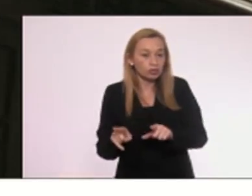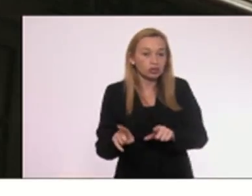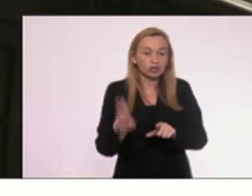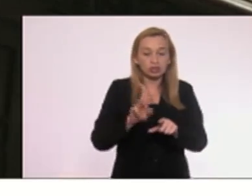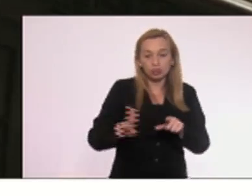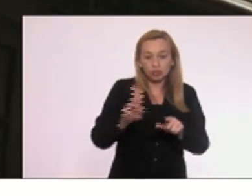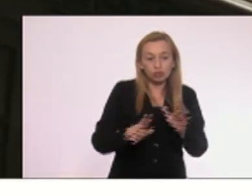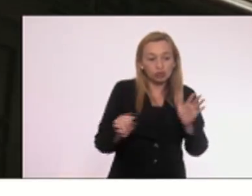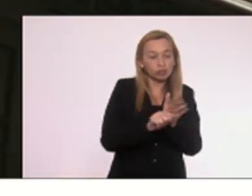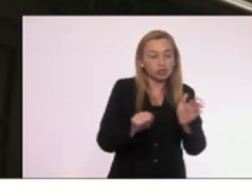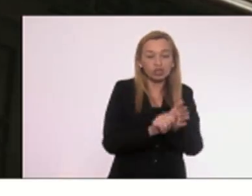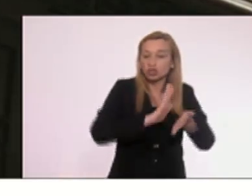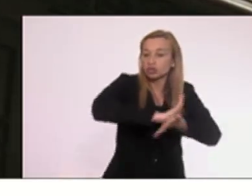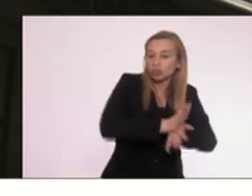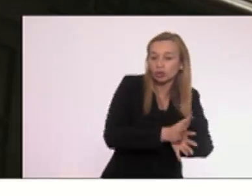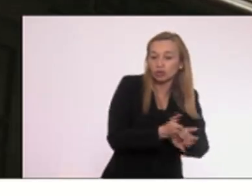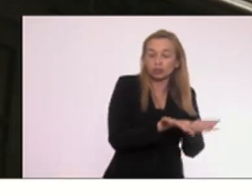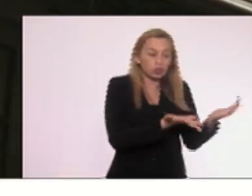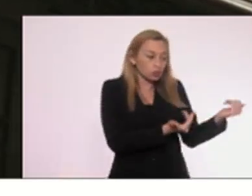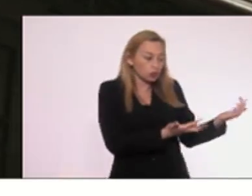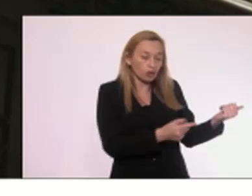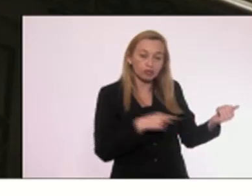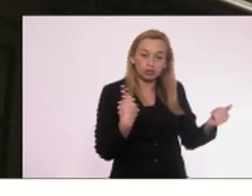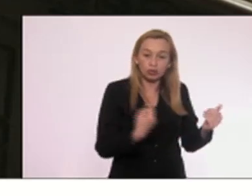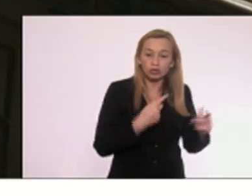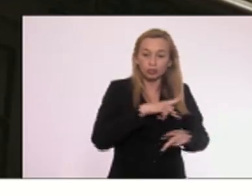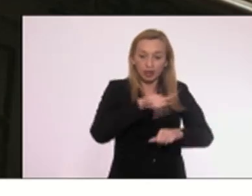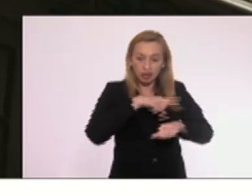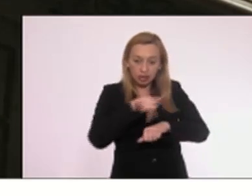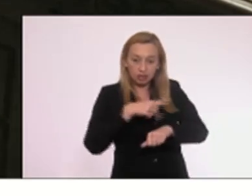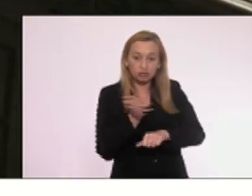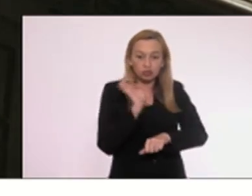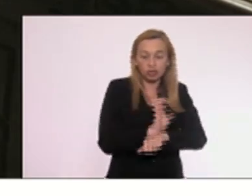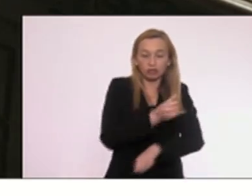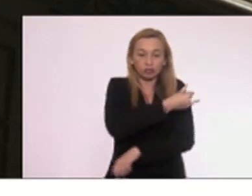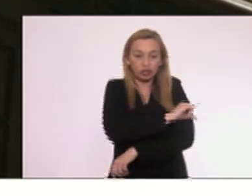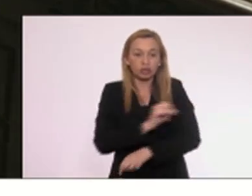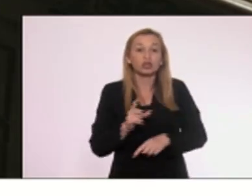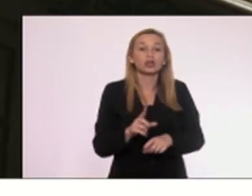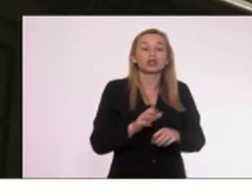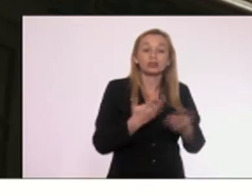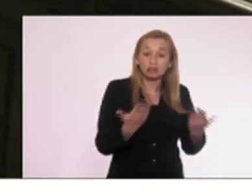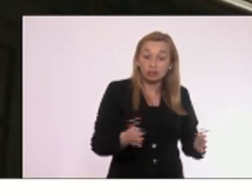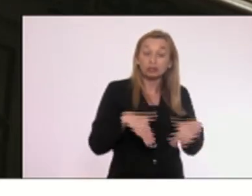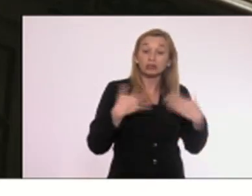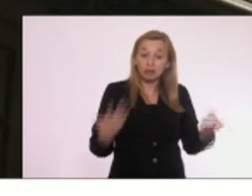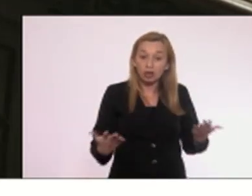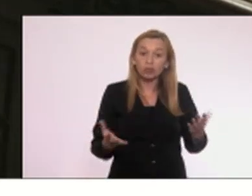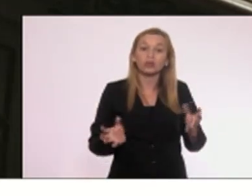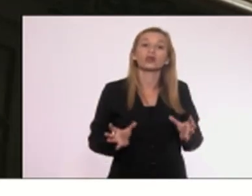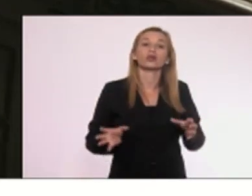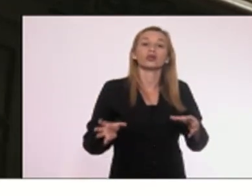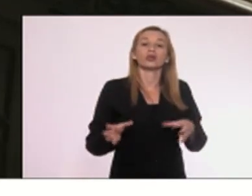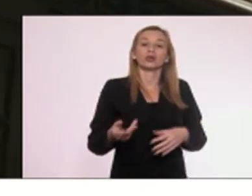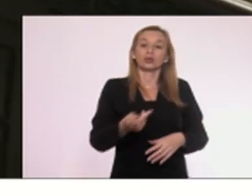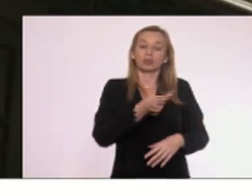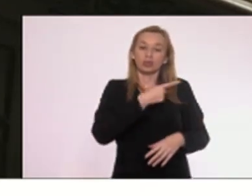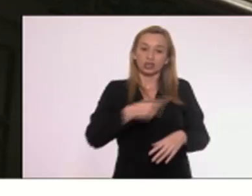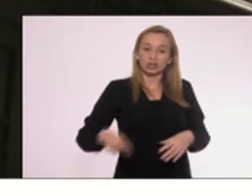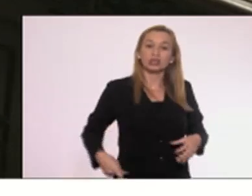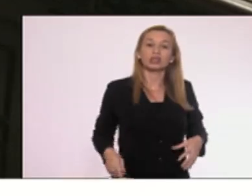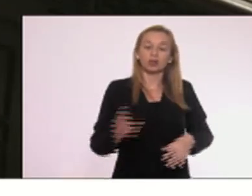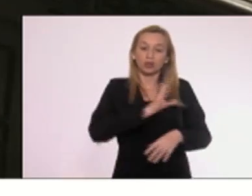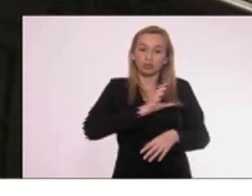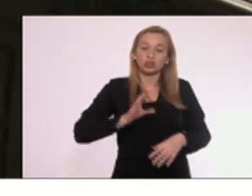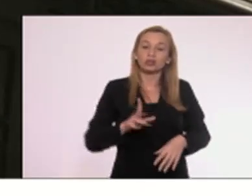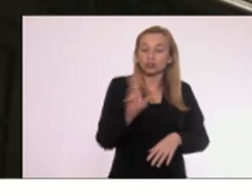destruído a juventude do nosso país, do estado do Rio de Janeiro, não é diferente. Então, como presidente da Comissão de Prevenção ao Uso de Drogas, eu